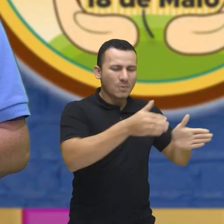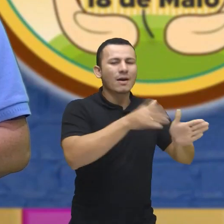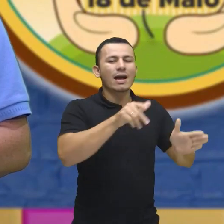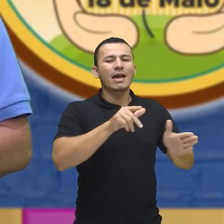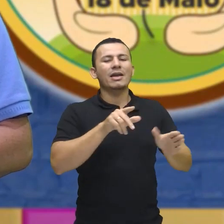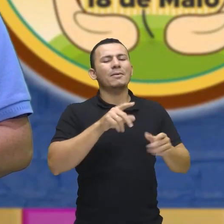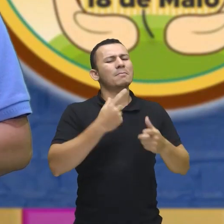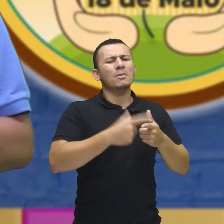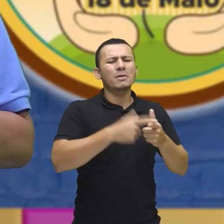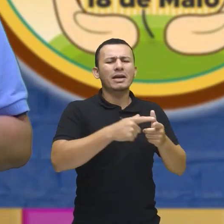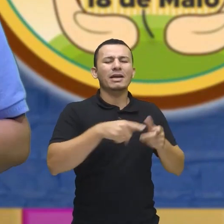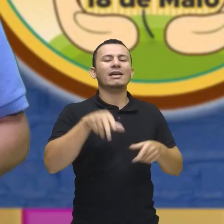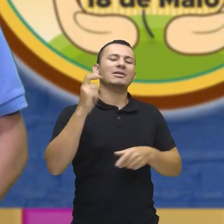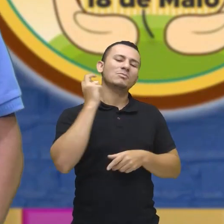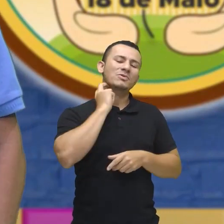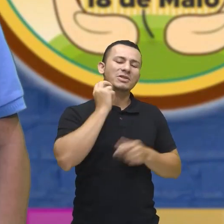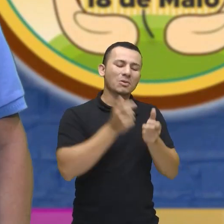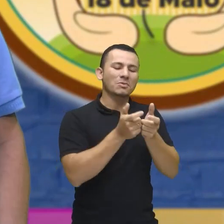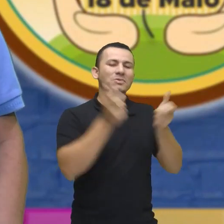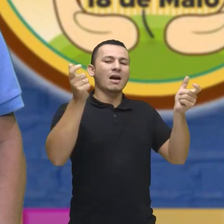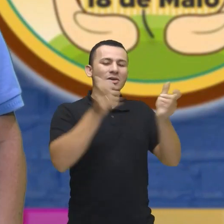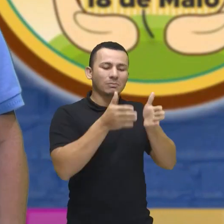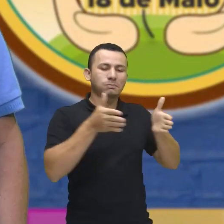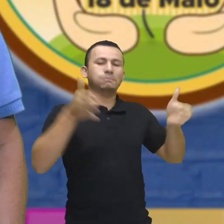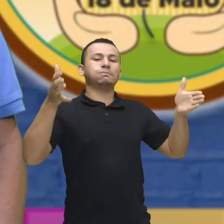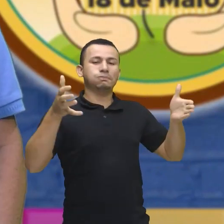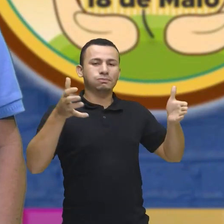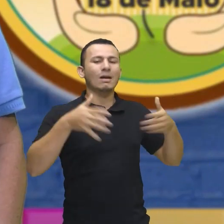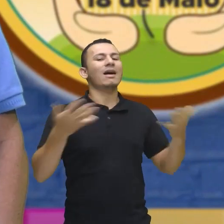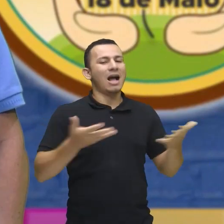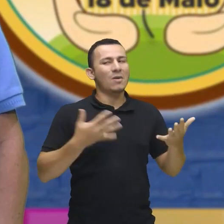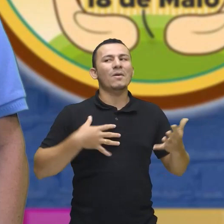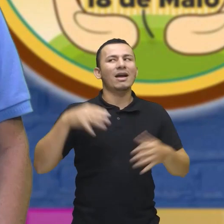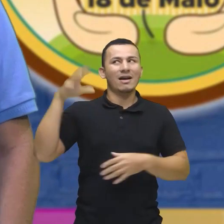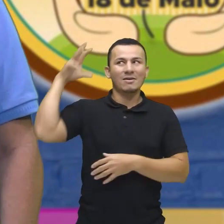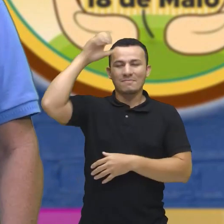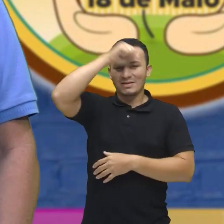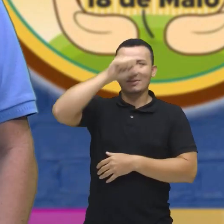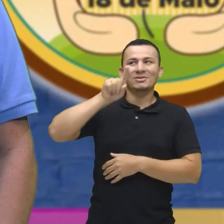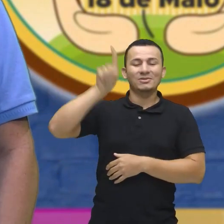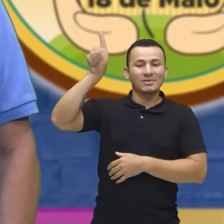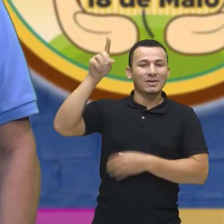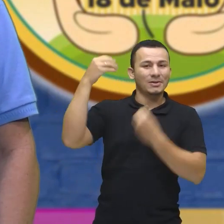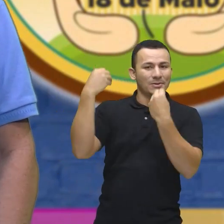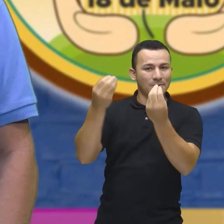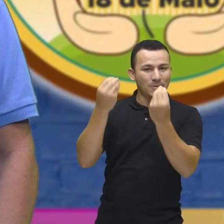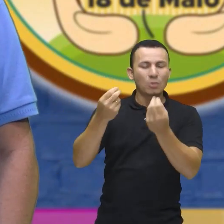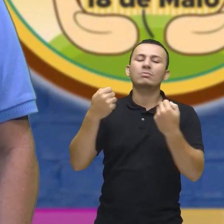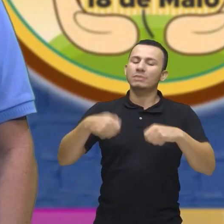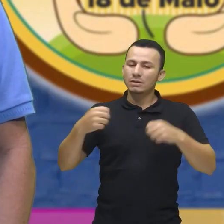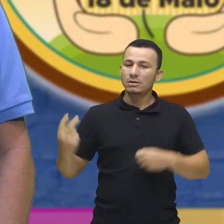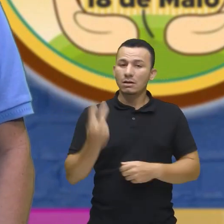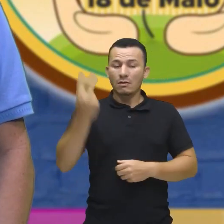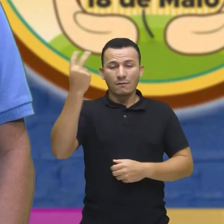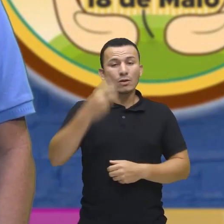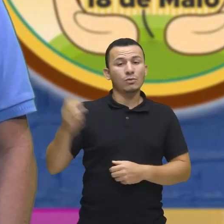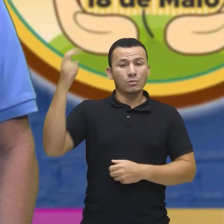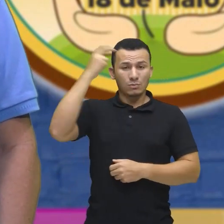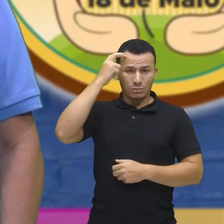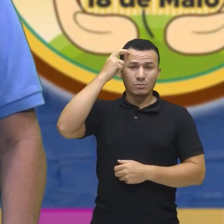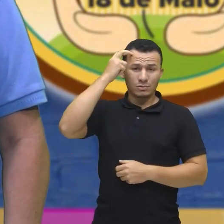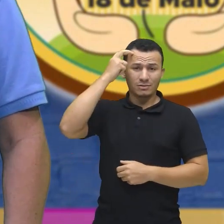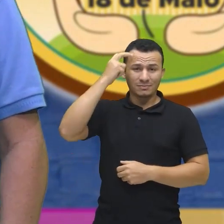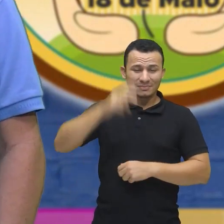ali. Mas agora eu sei, posso contar muito mais. E vocês também podem valorizar também aí essa questão.